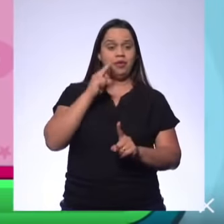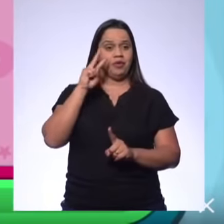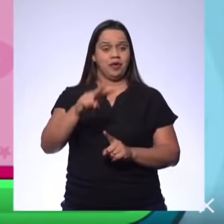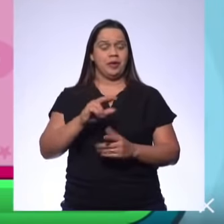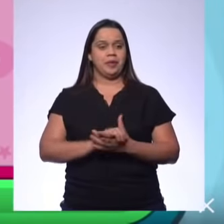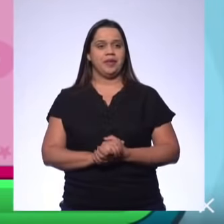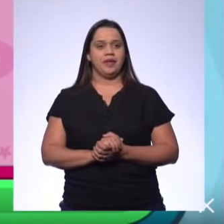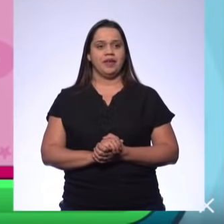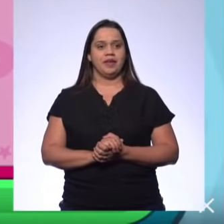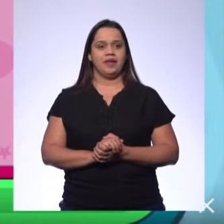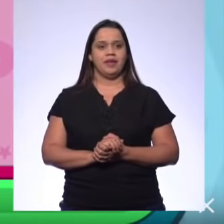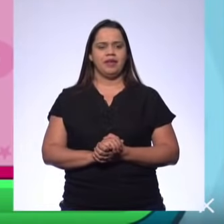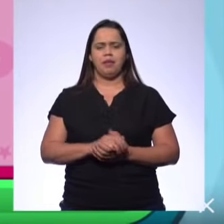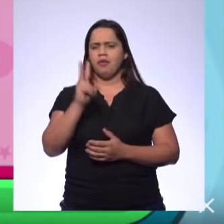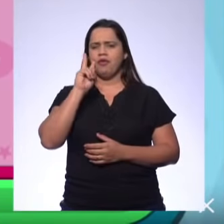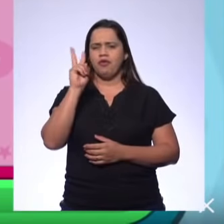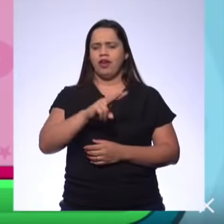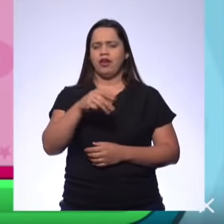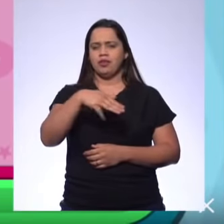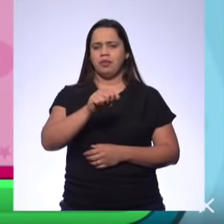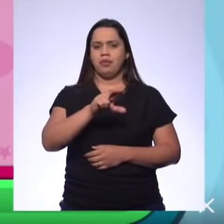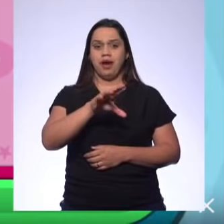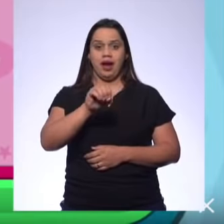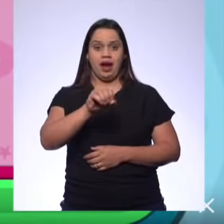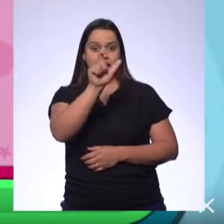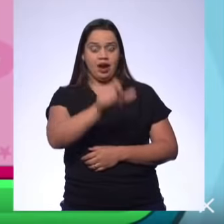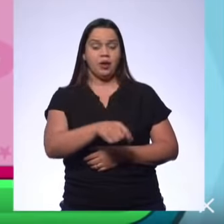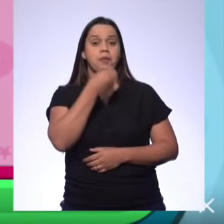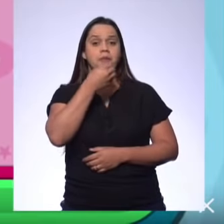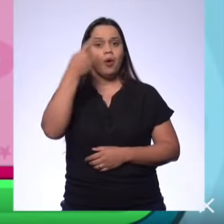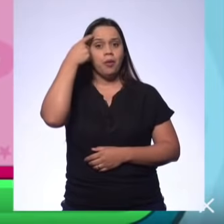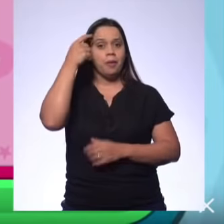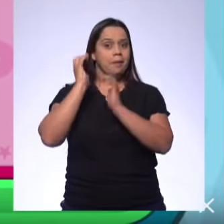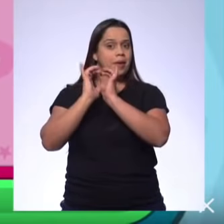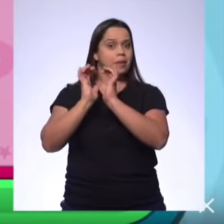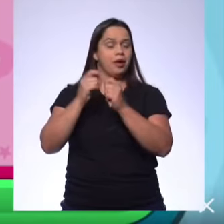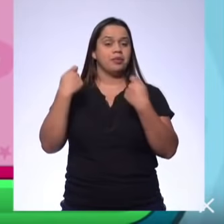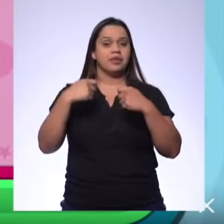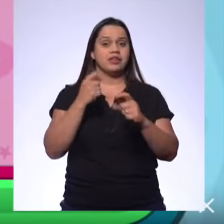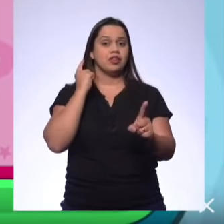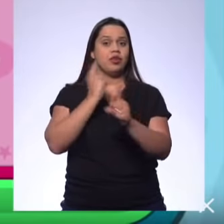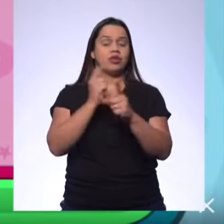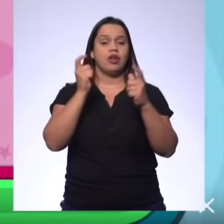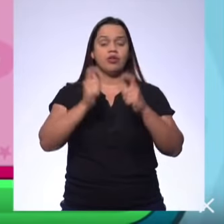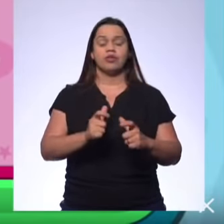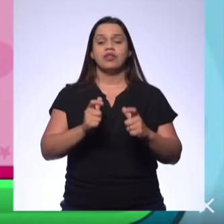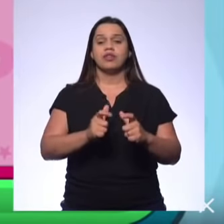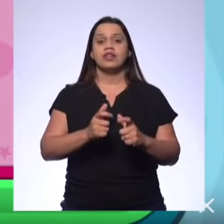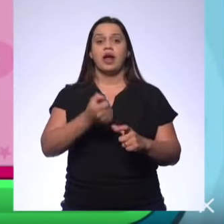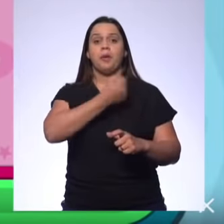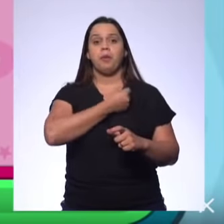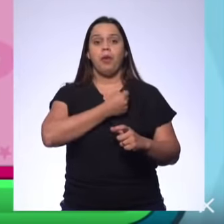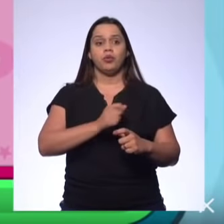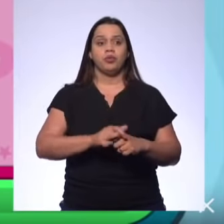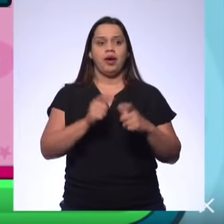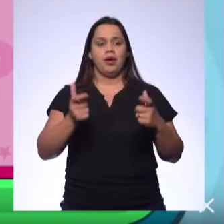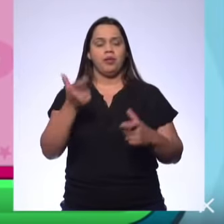Vamos ver se o Marcos é bom de memória. Agora ele tem que achar ali onde tem maior pontuação ali pra ganhar o bônus.